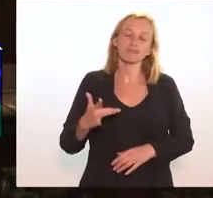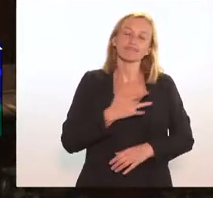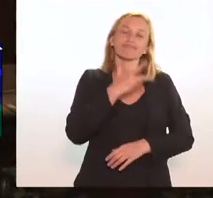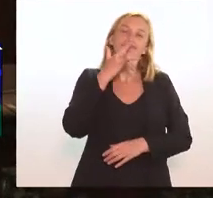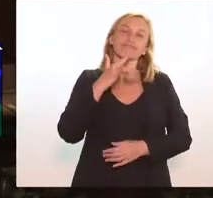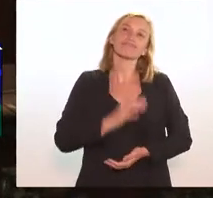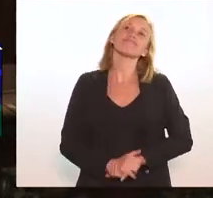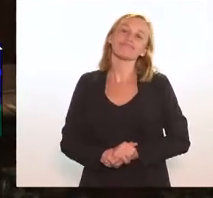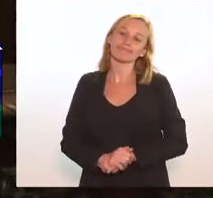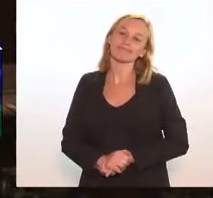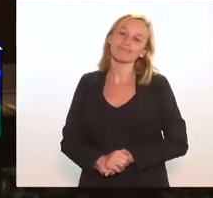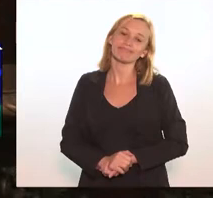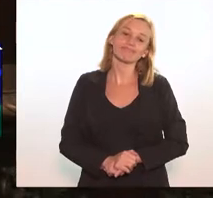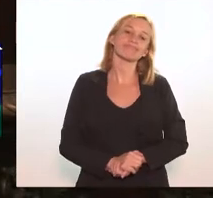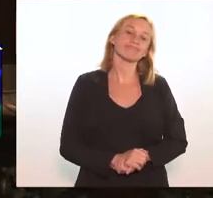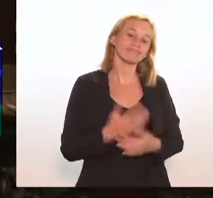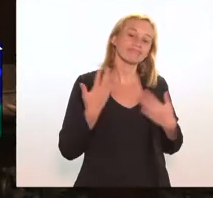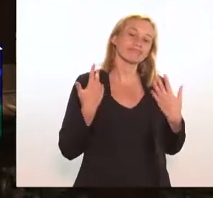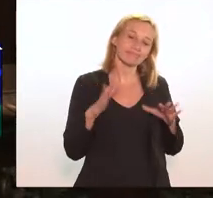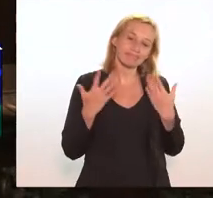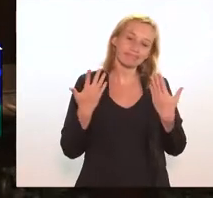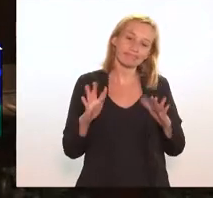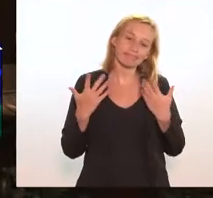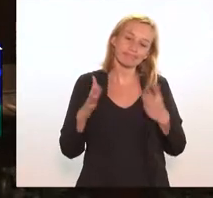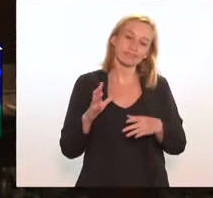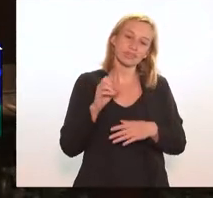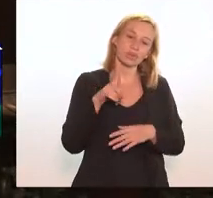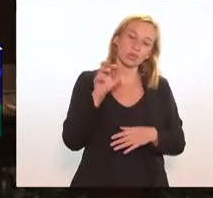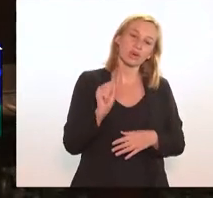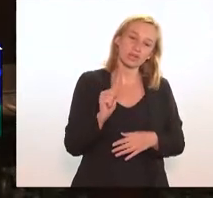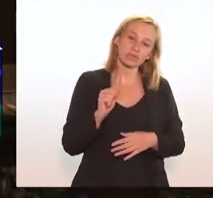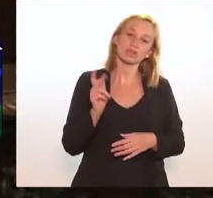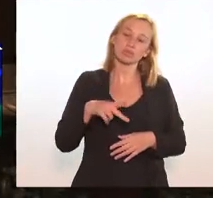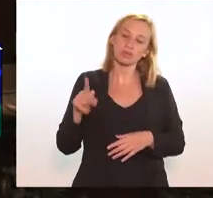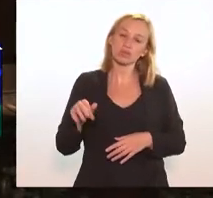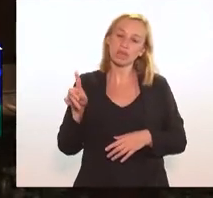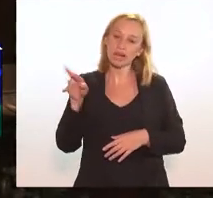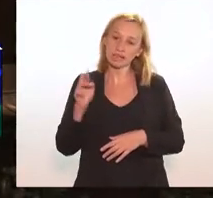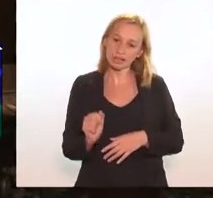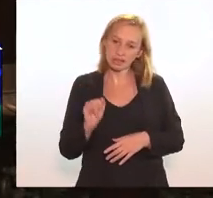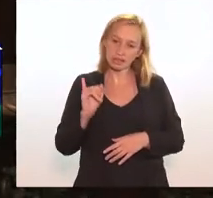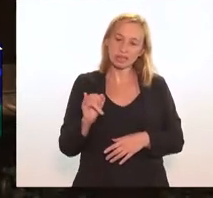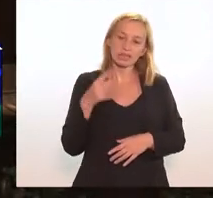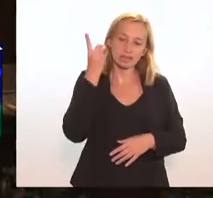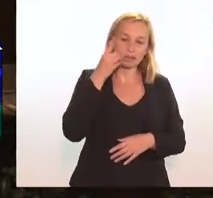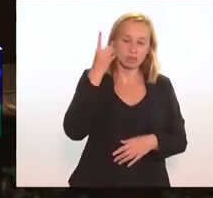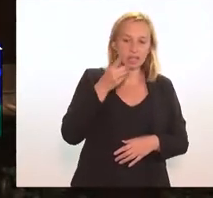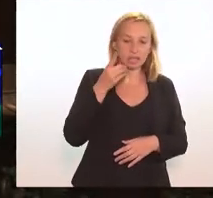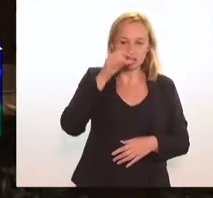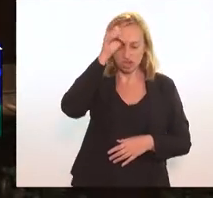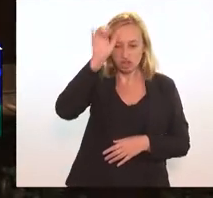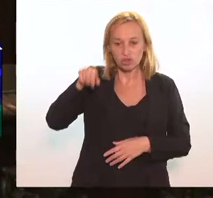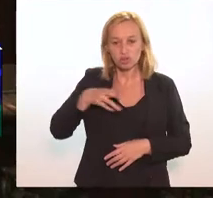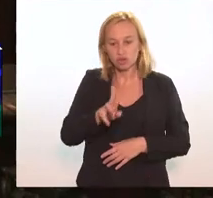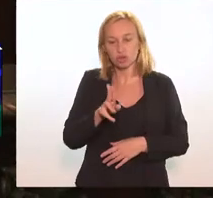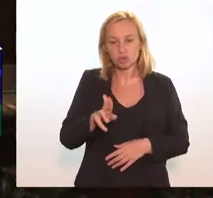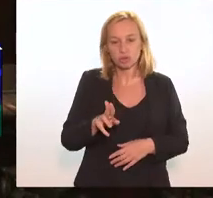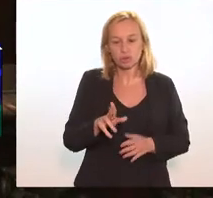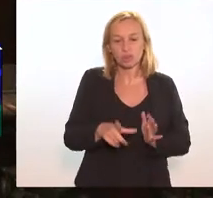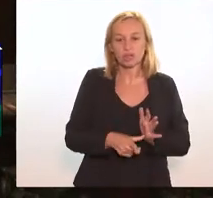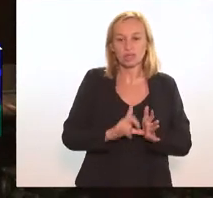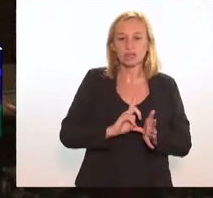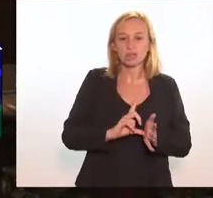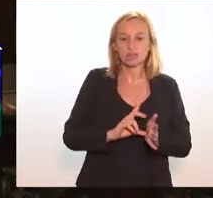apaixonada, saudando a posse da Luanda e do professor Dario. E aí, deputada Tia Ju, em 30 segundos, antes de